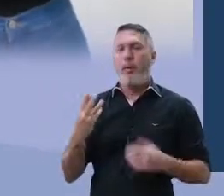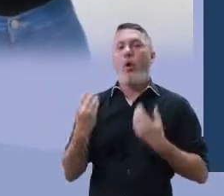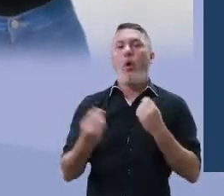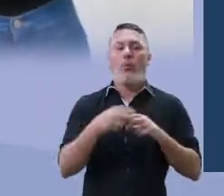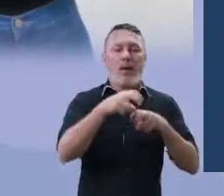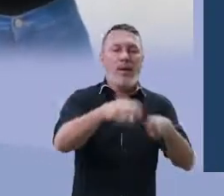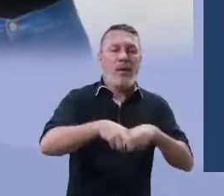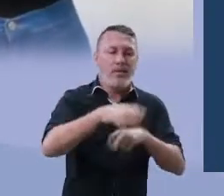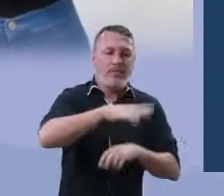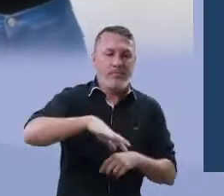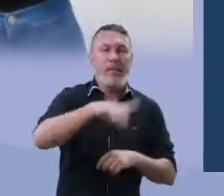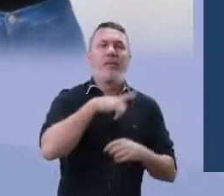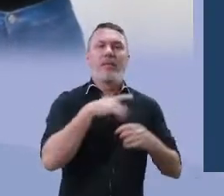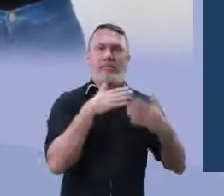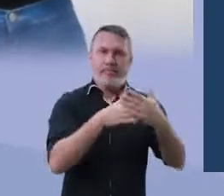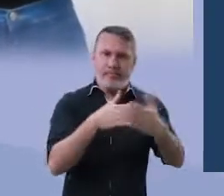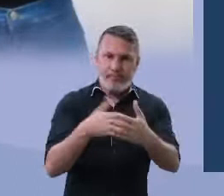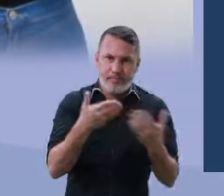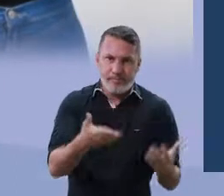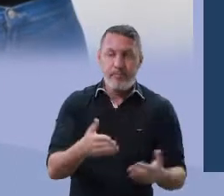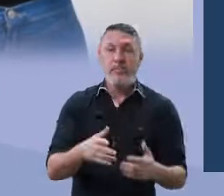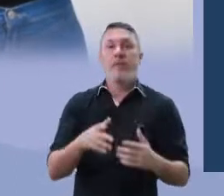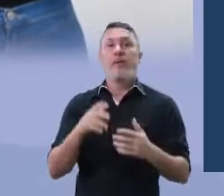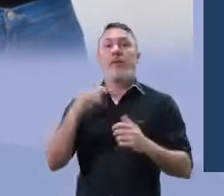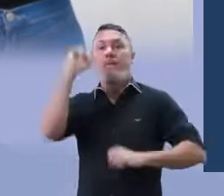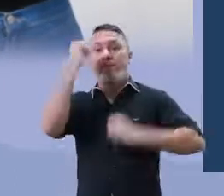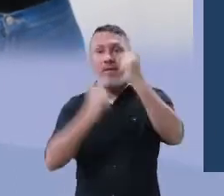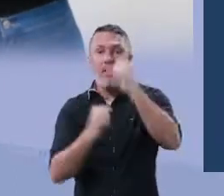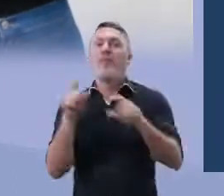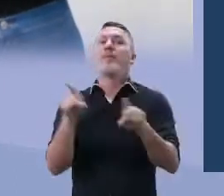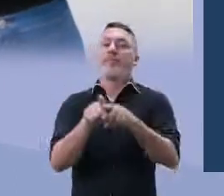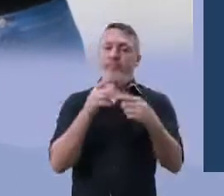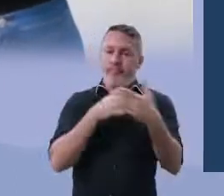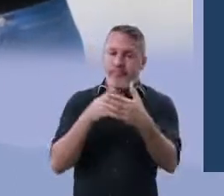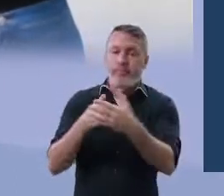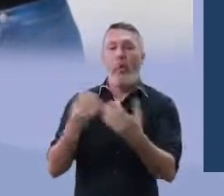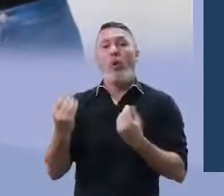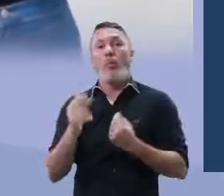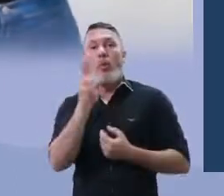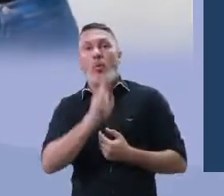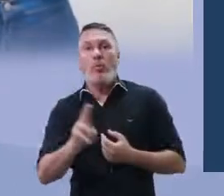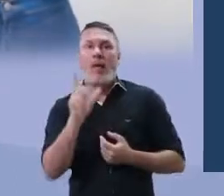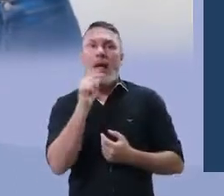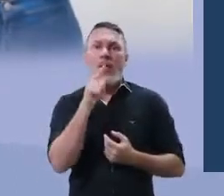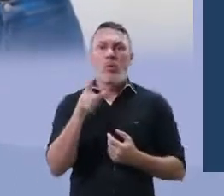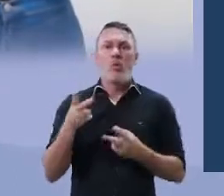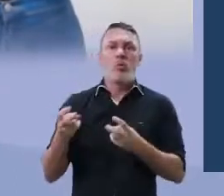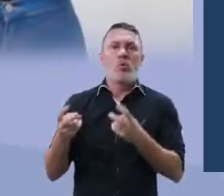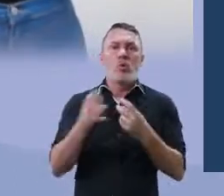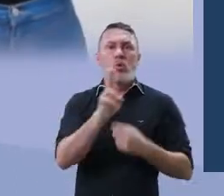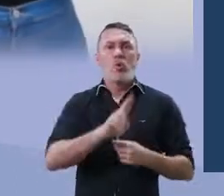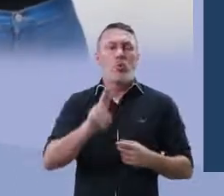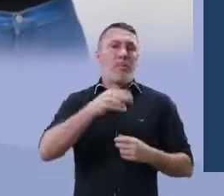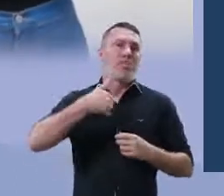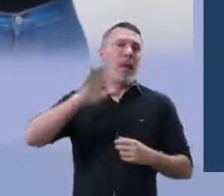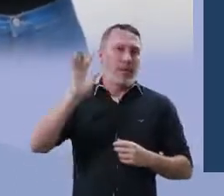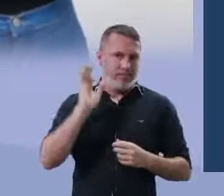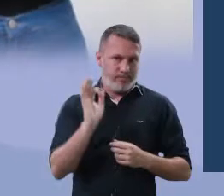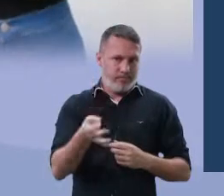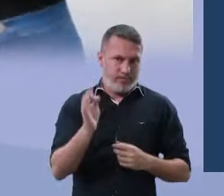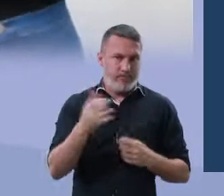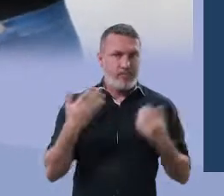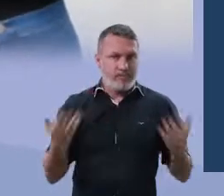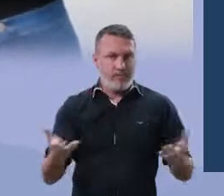tem um impacto muito grande, como que a indústria vai impactar diretamente no uso da água, como que ela tem um